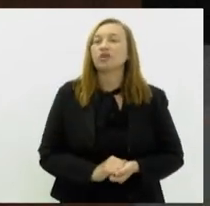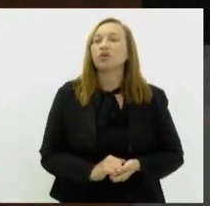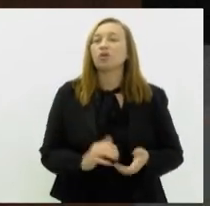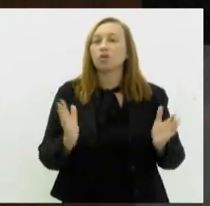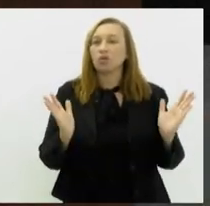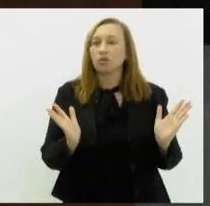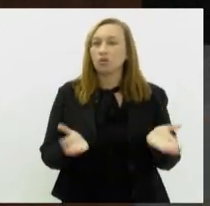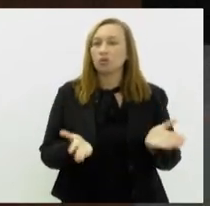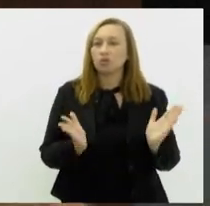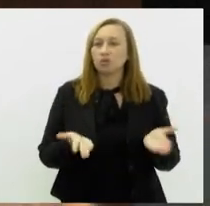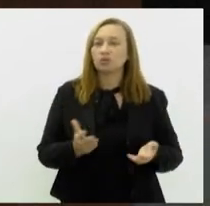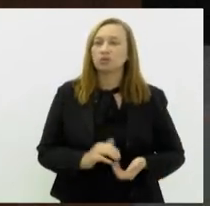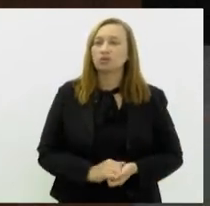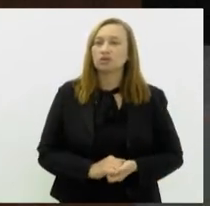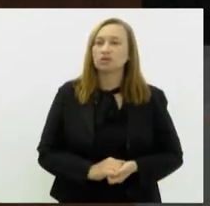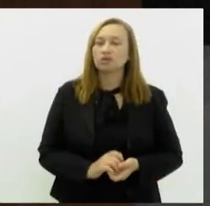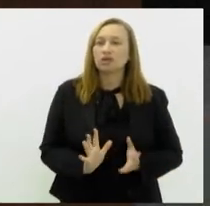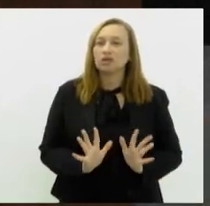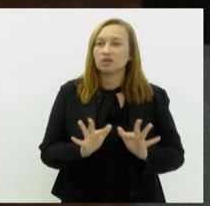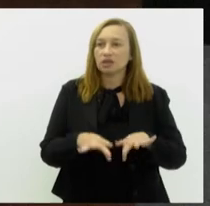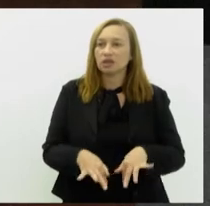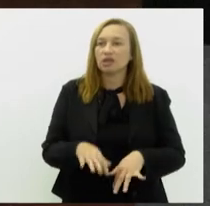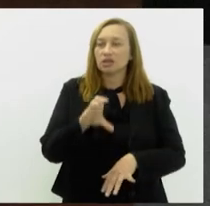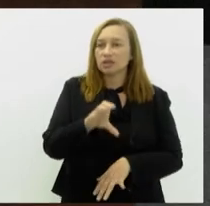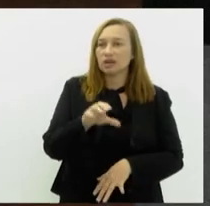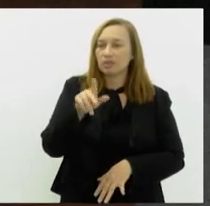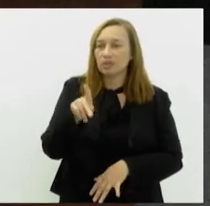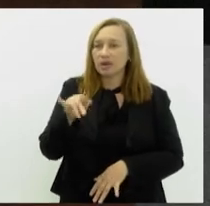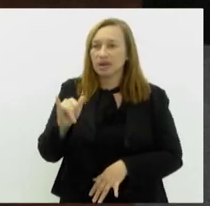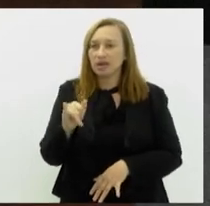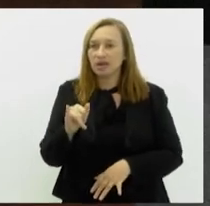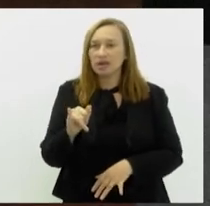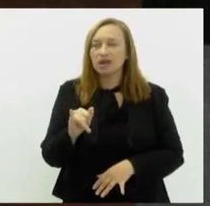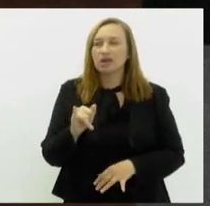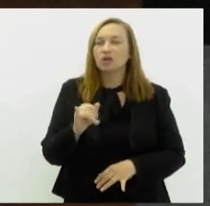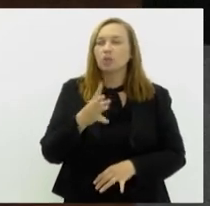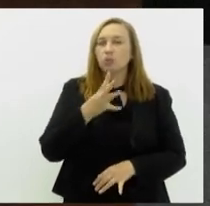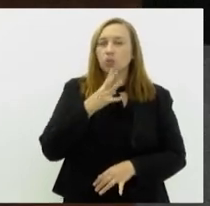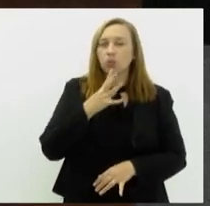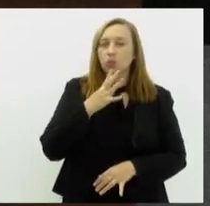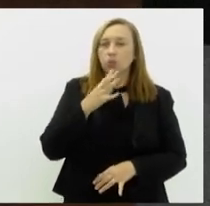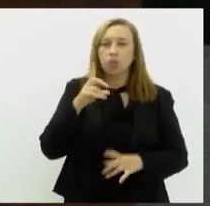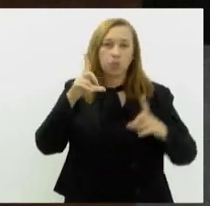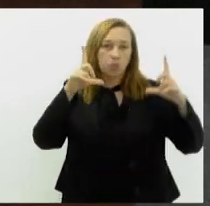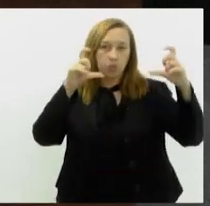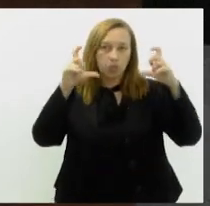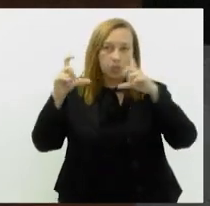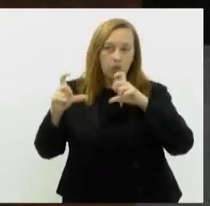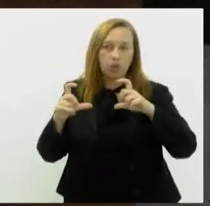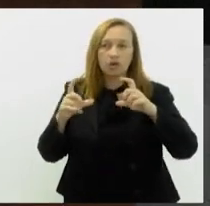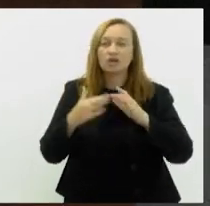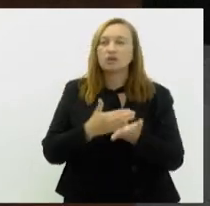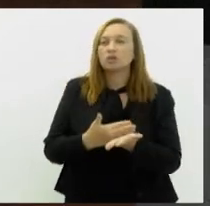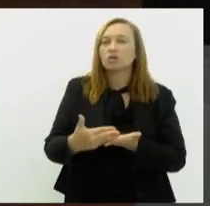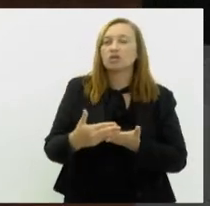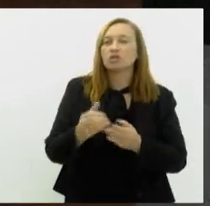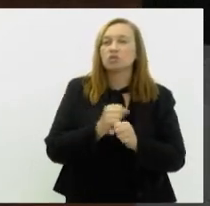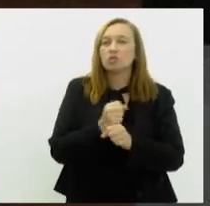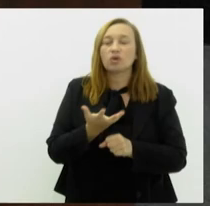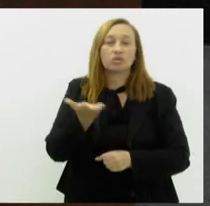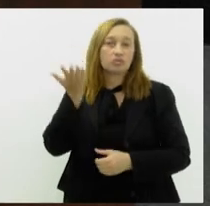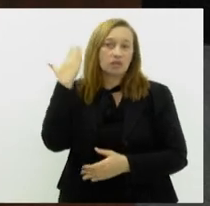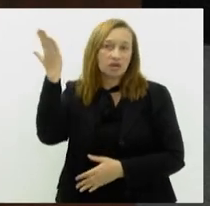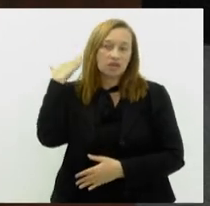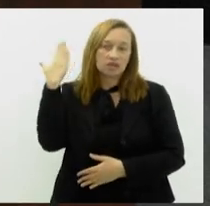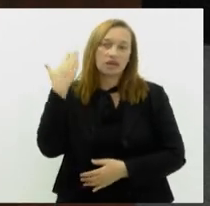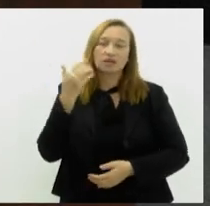que hoje finalizamos a CPI do reconhecimento fotográfico. numa CPI dada início do ano passado, em que a